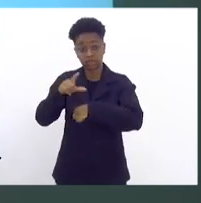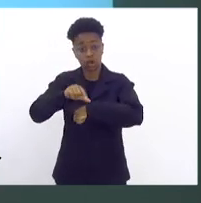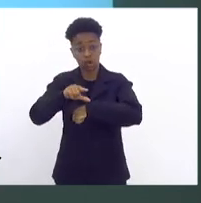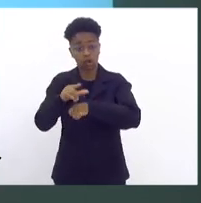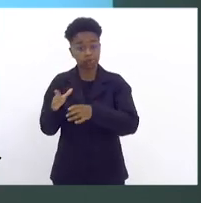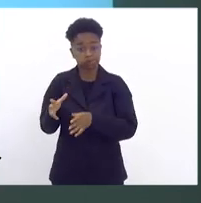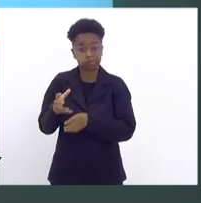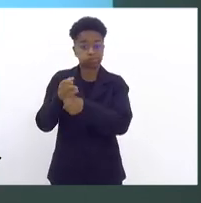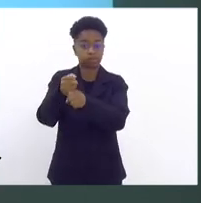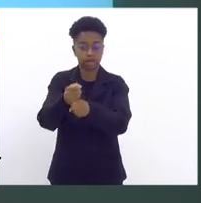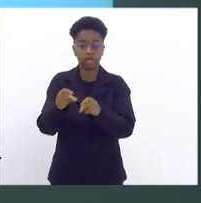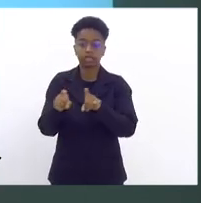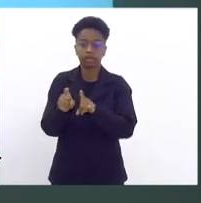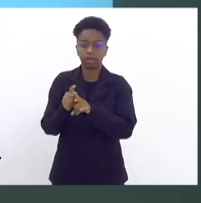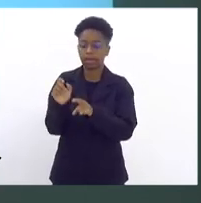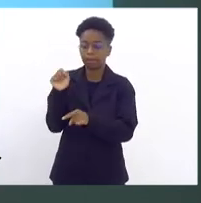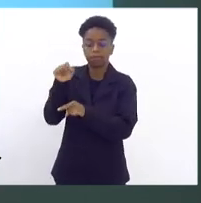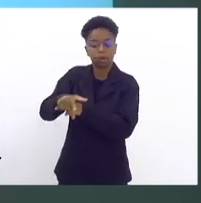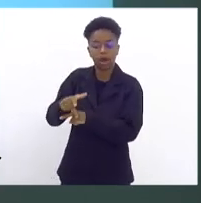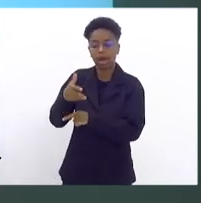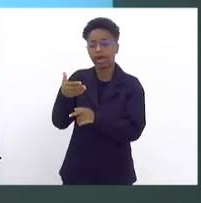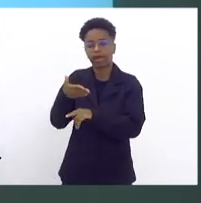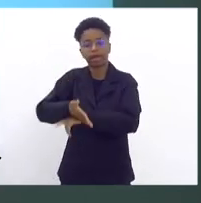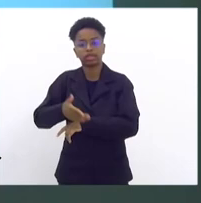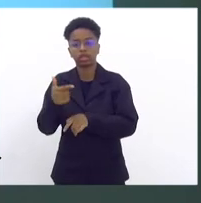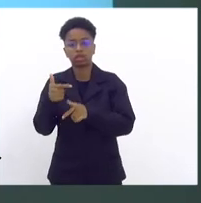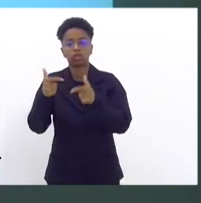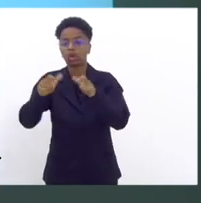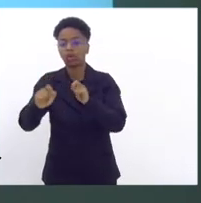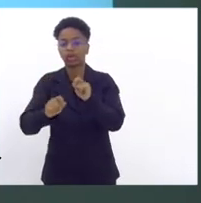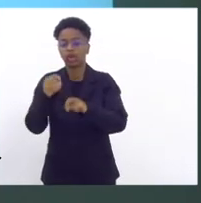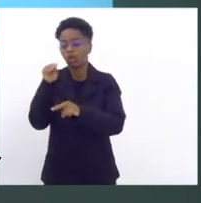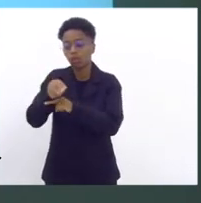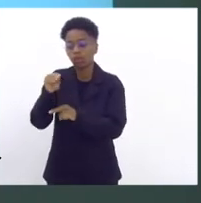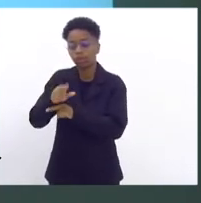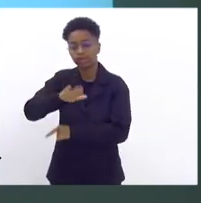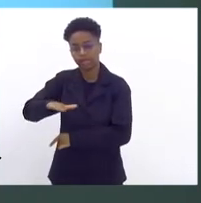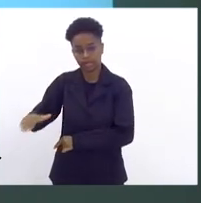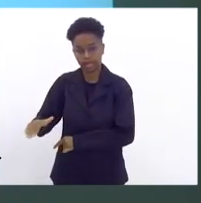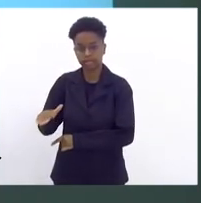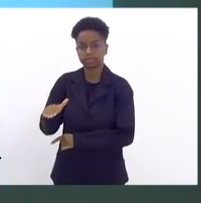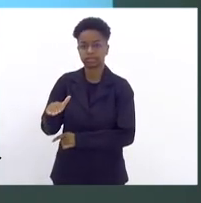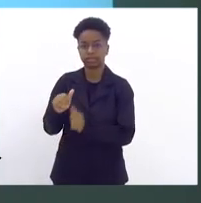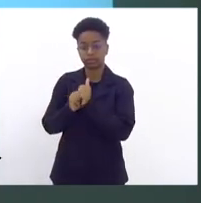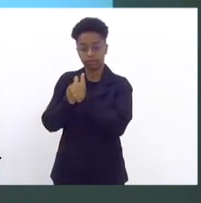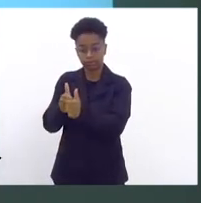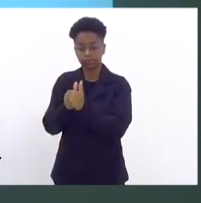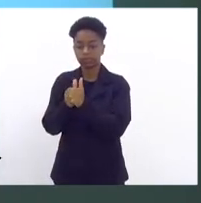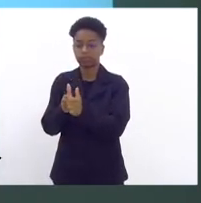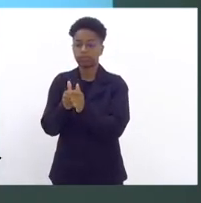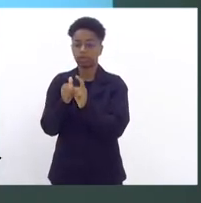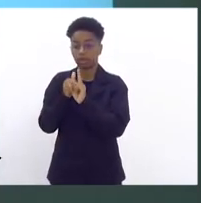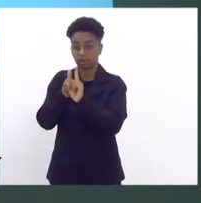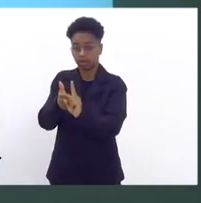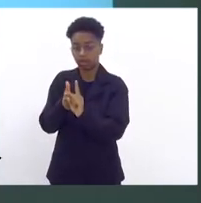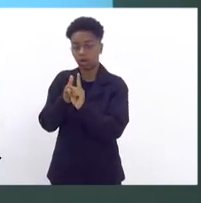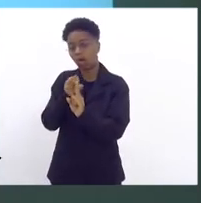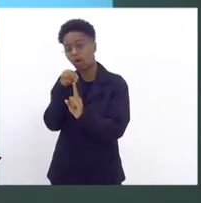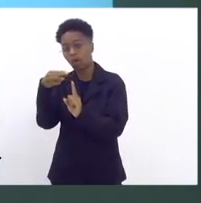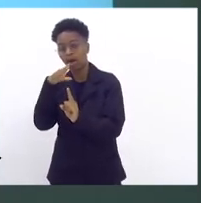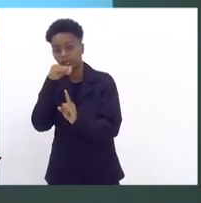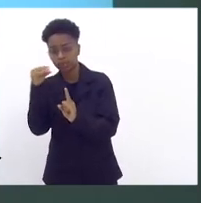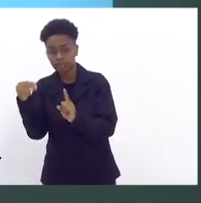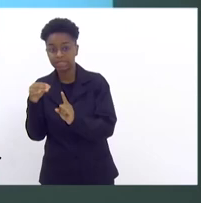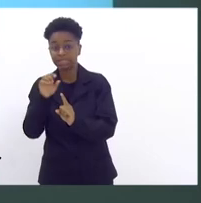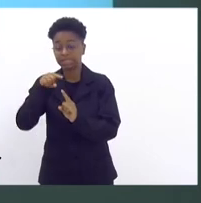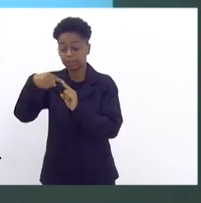complementar que ocupa aquele lugar de cuidador daquela criança ou daquela pessoa do Adolescente e quando termina o